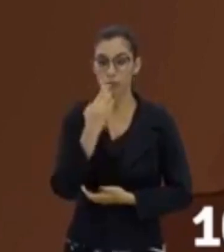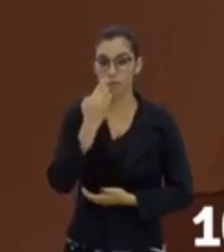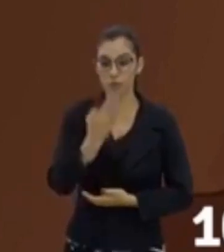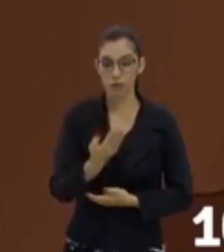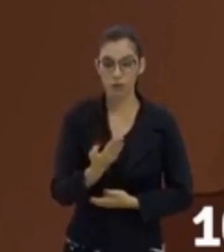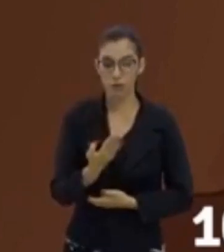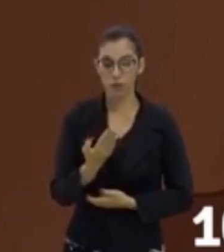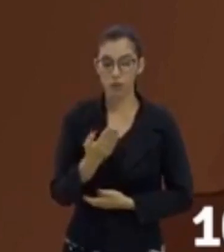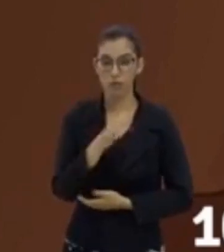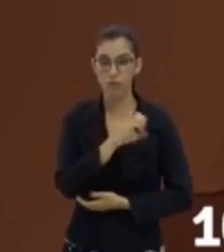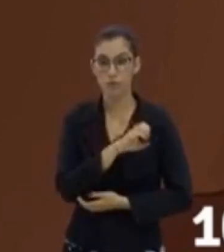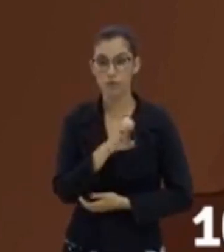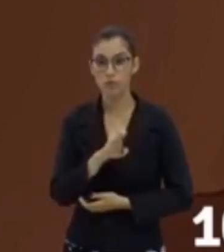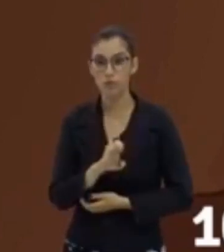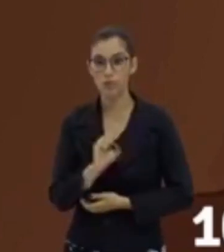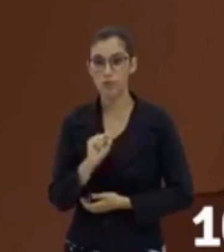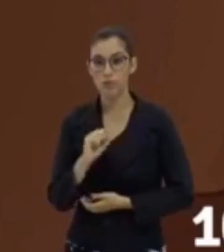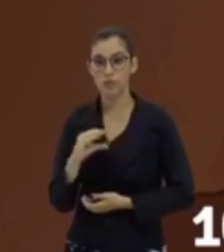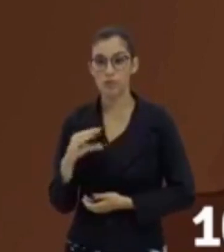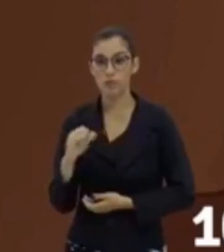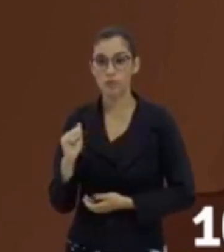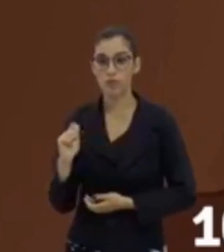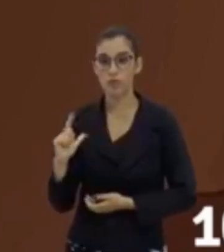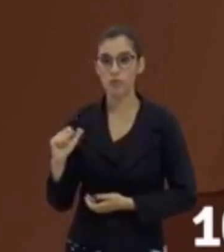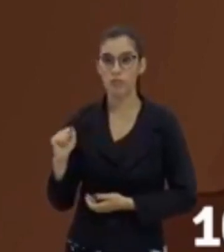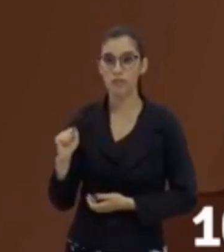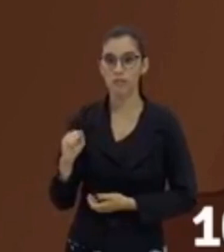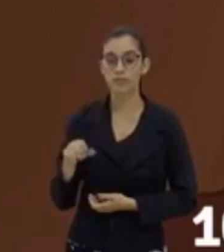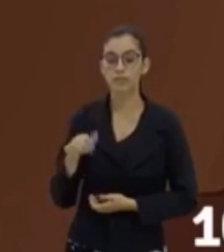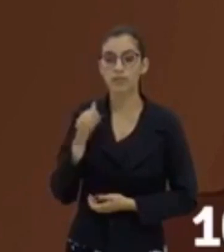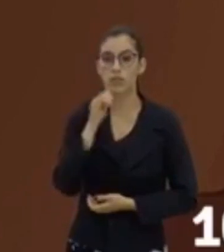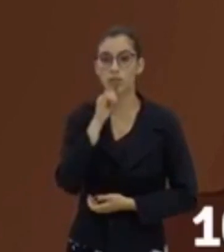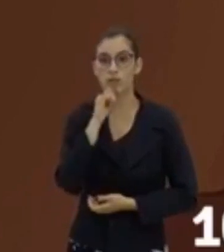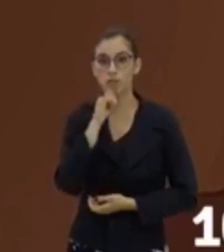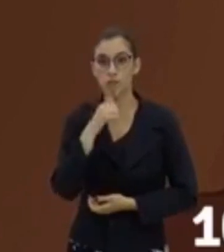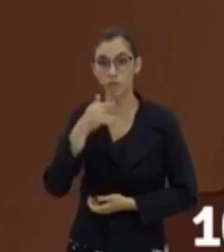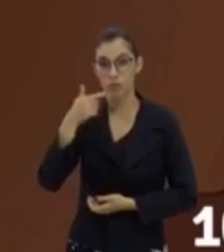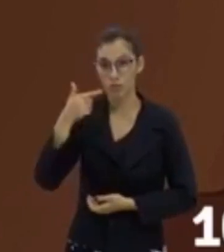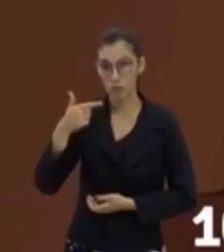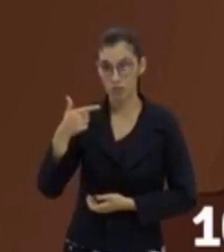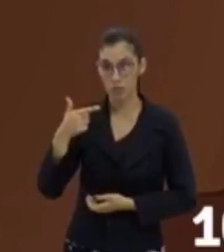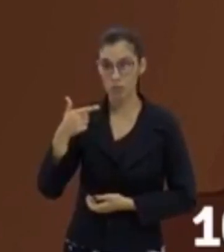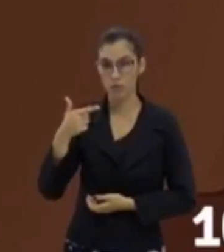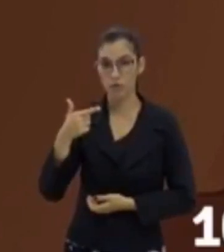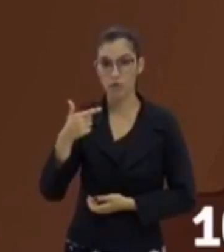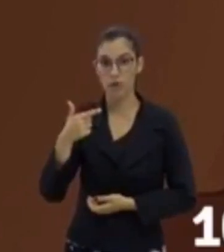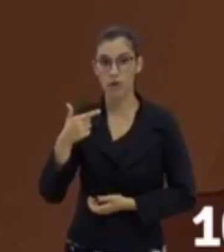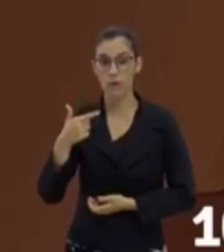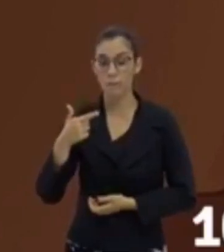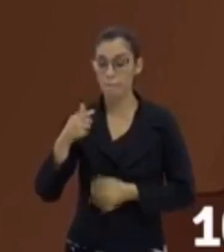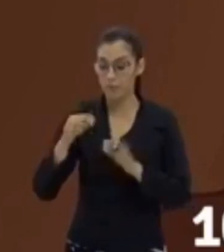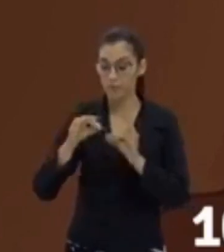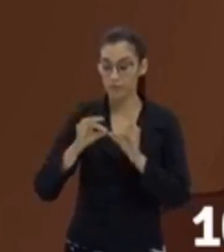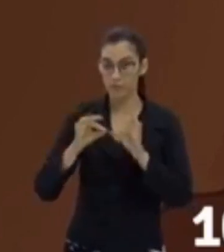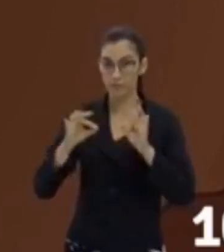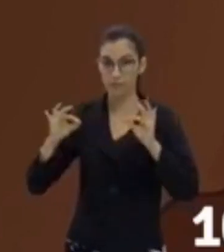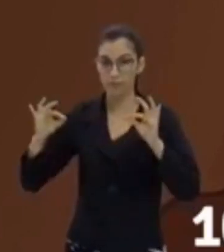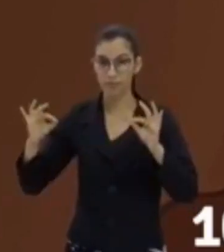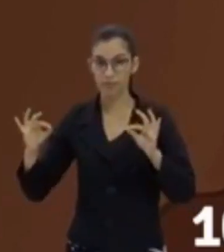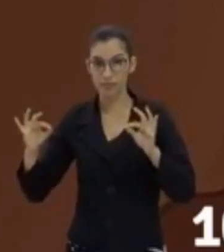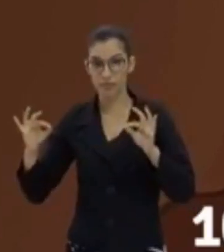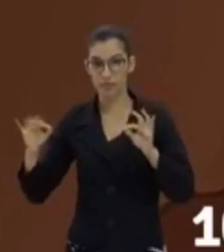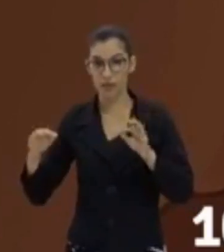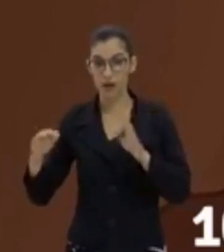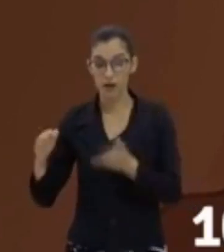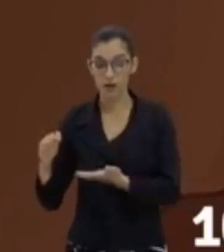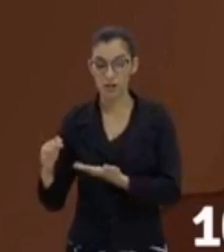que eu vou chamar de dois, é a escala gráfica. E bem aqui, eu tenho o número um, que é a escala numérica.